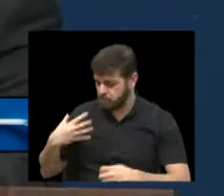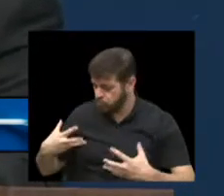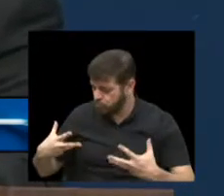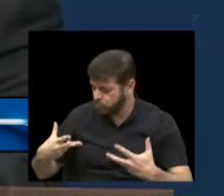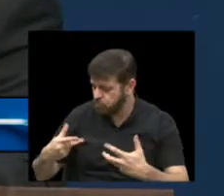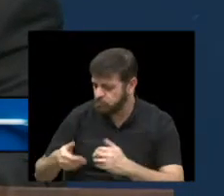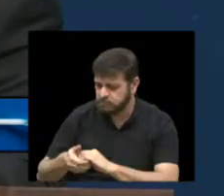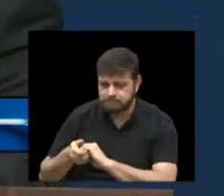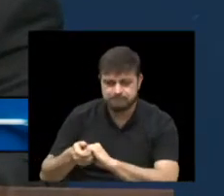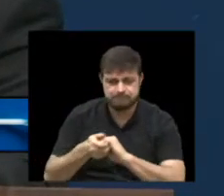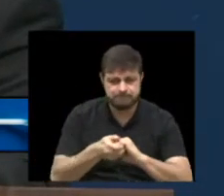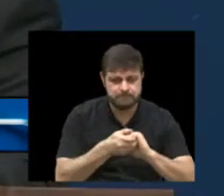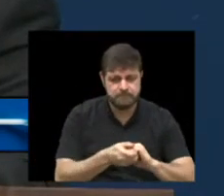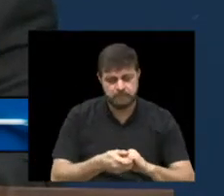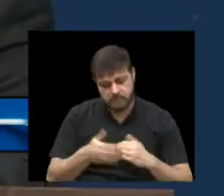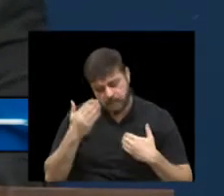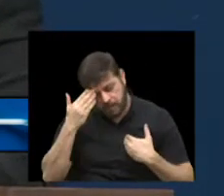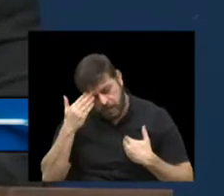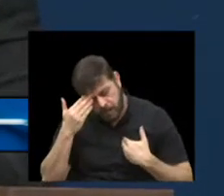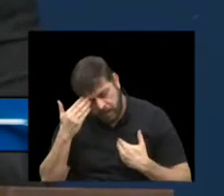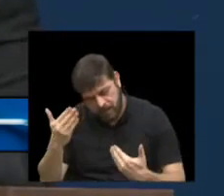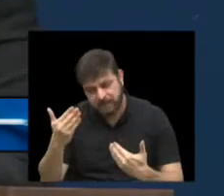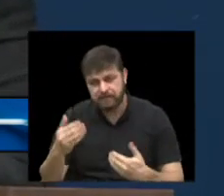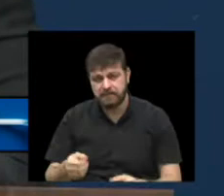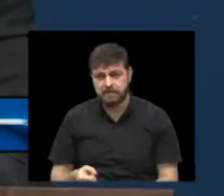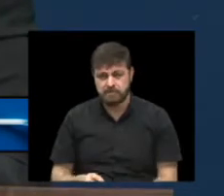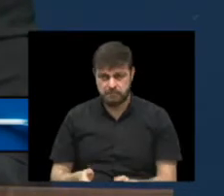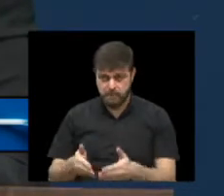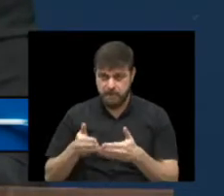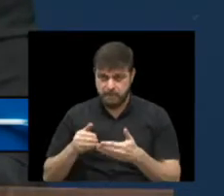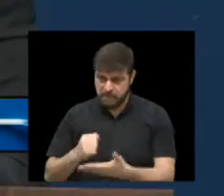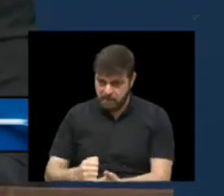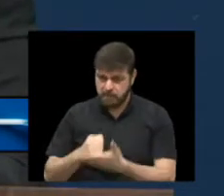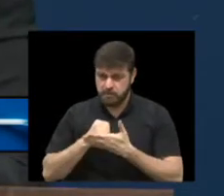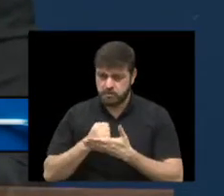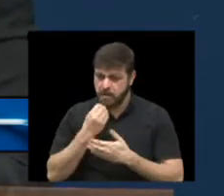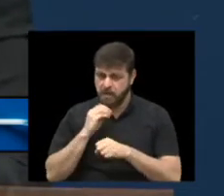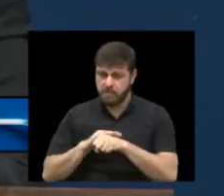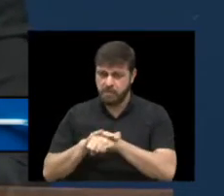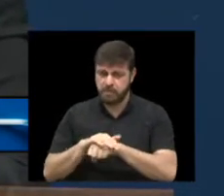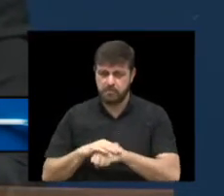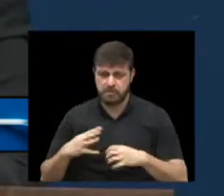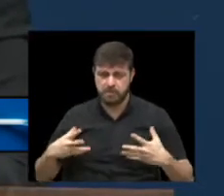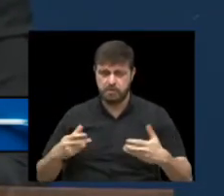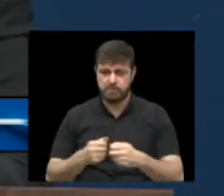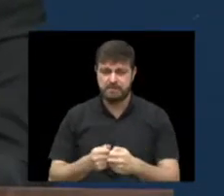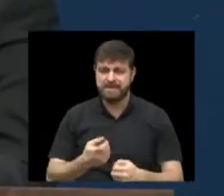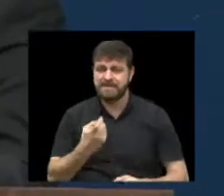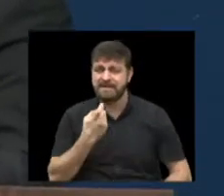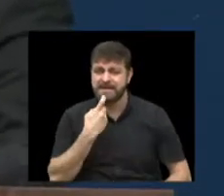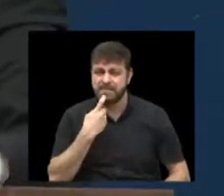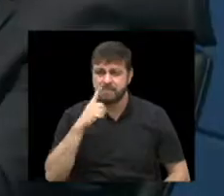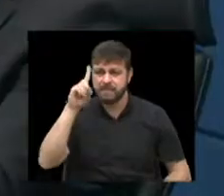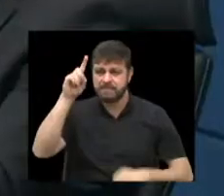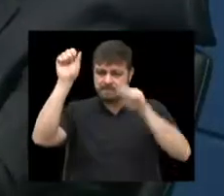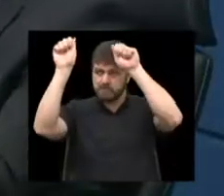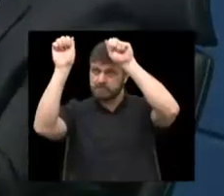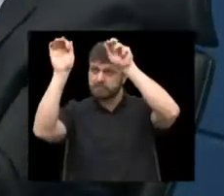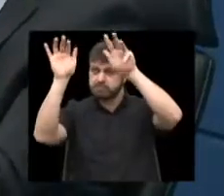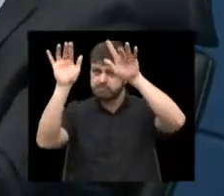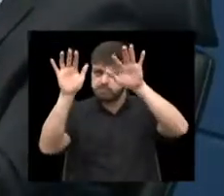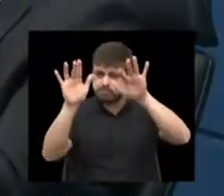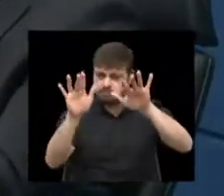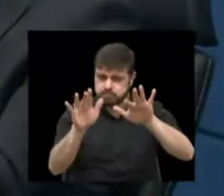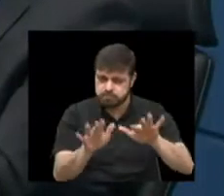e conto com o apoio de todos. Obrigado, senhor presidente. Boa noite a todos e que Deus abençoe a nossa cidade. Obrigado, vereador